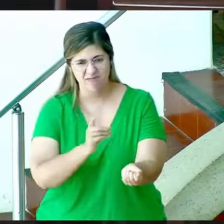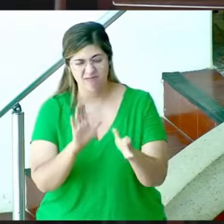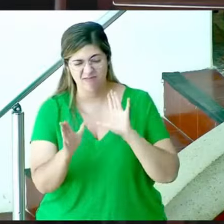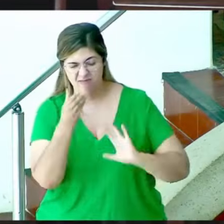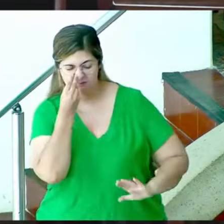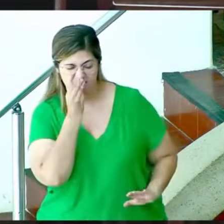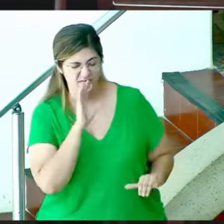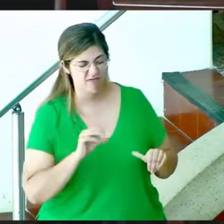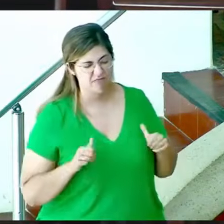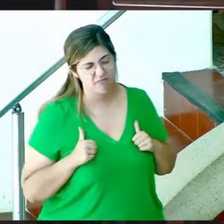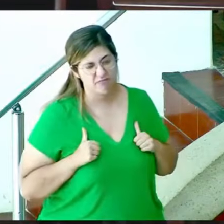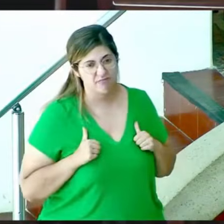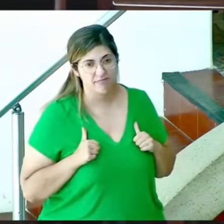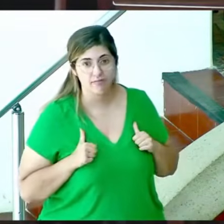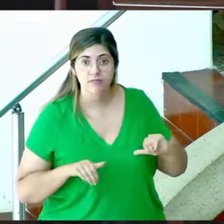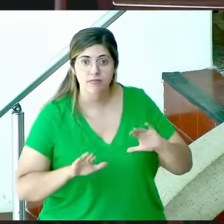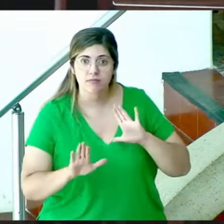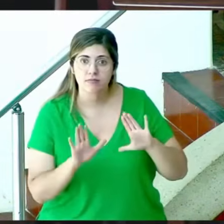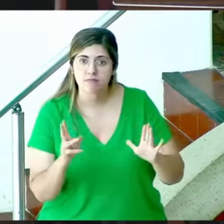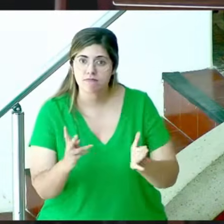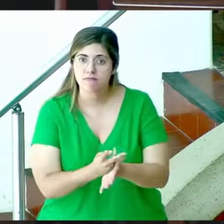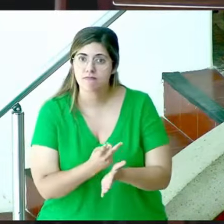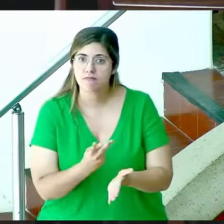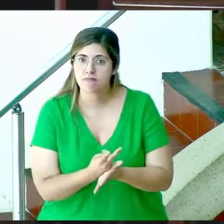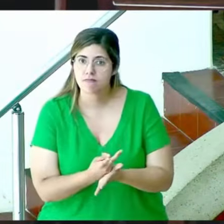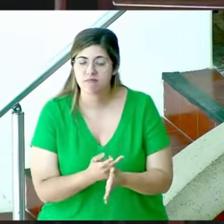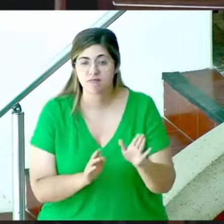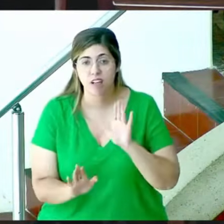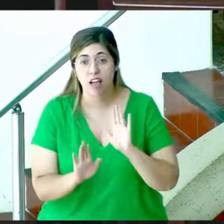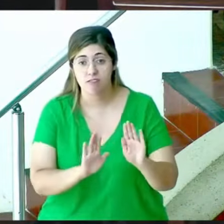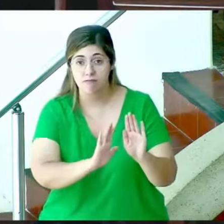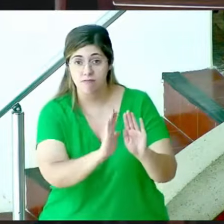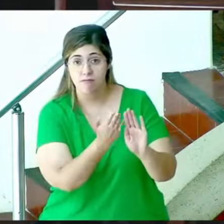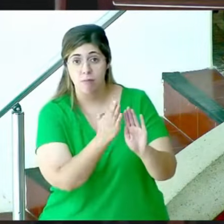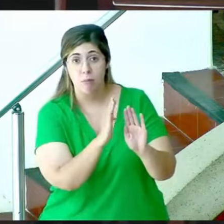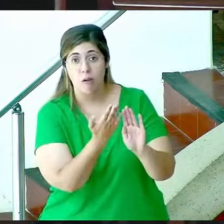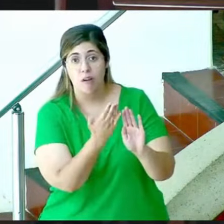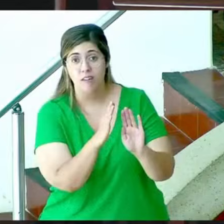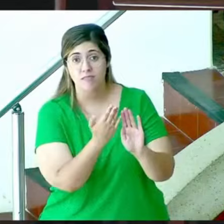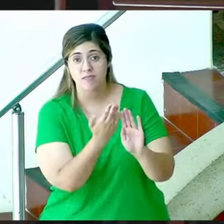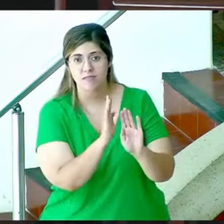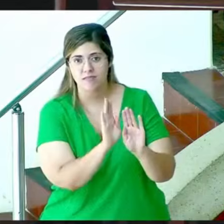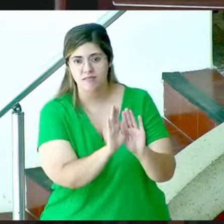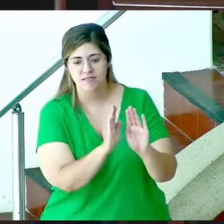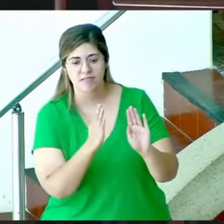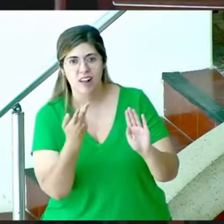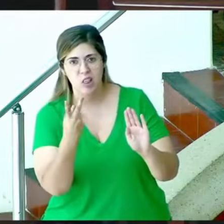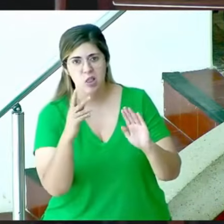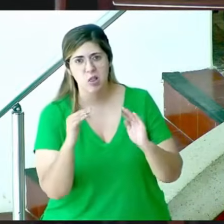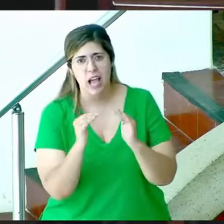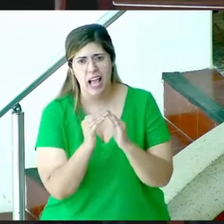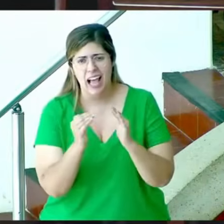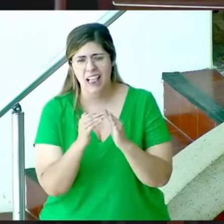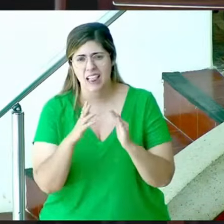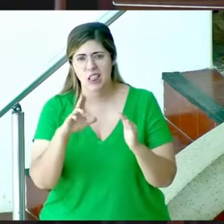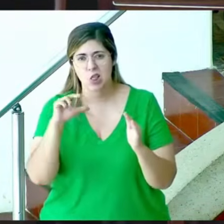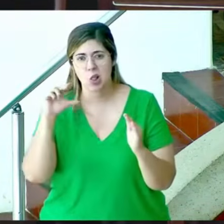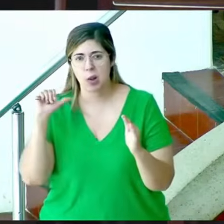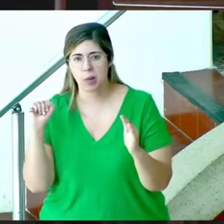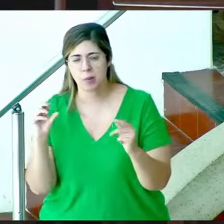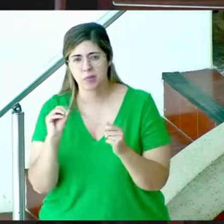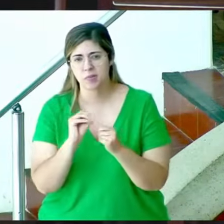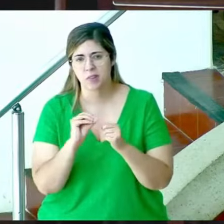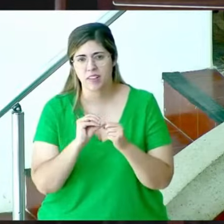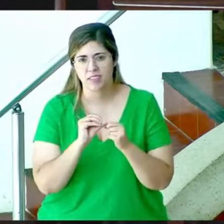sem que a dobradiça da minha casa nunca rangeu com a chegada de